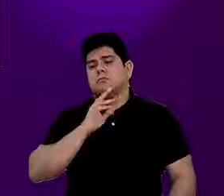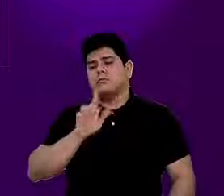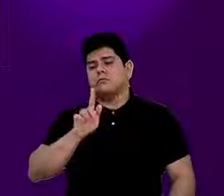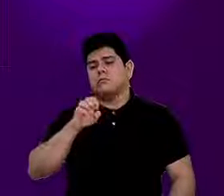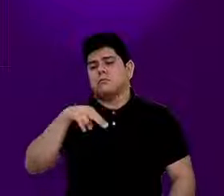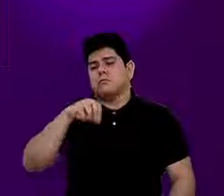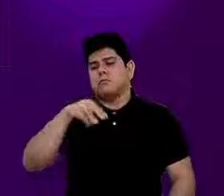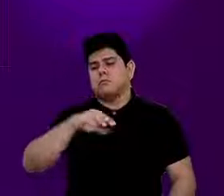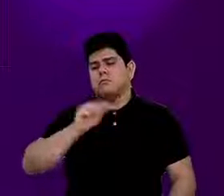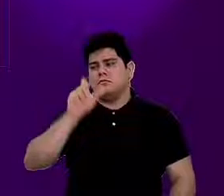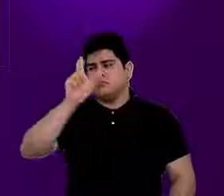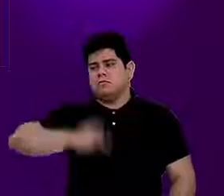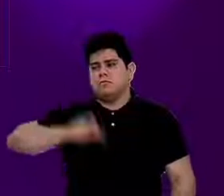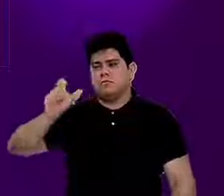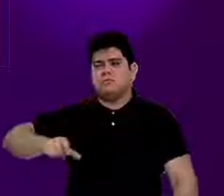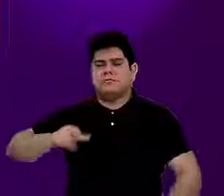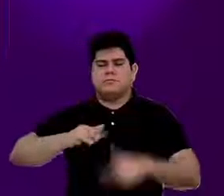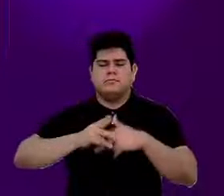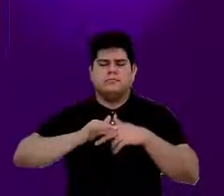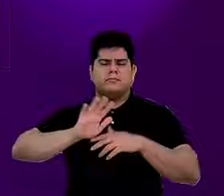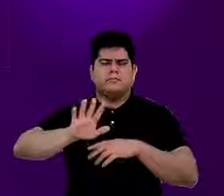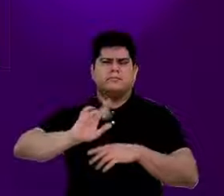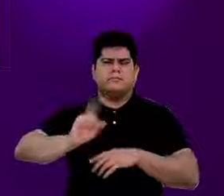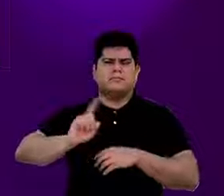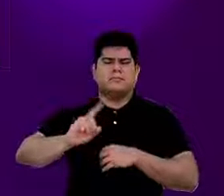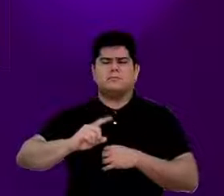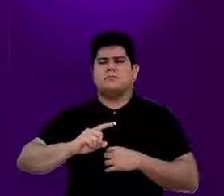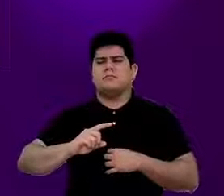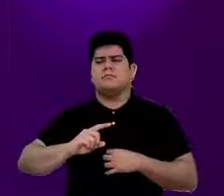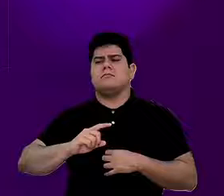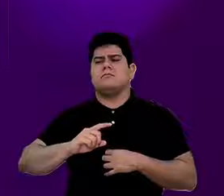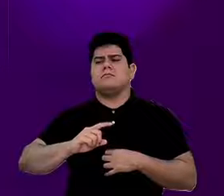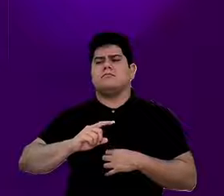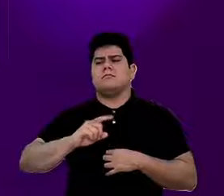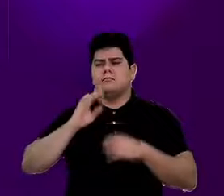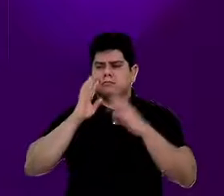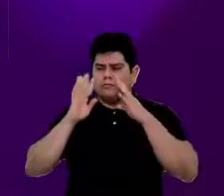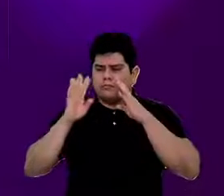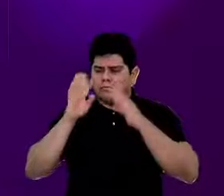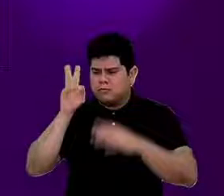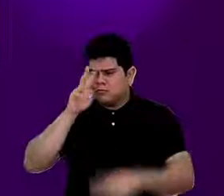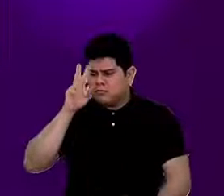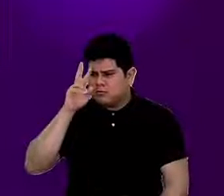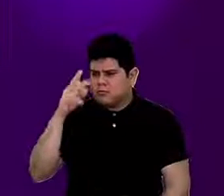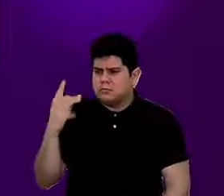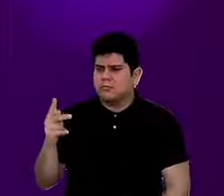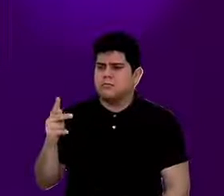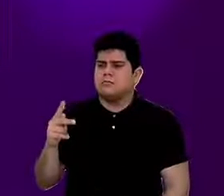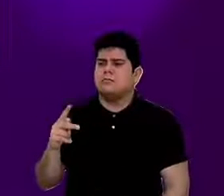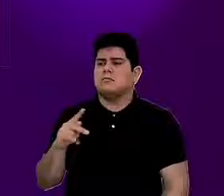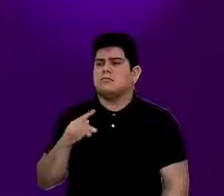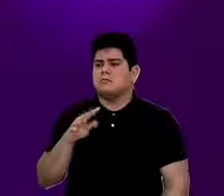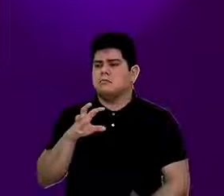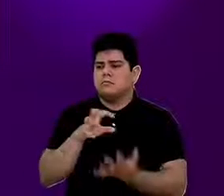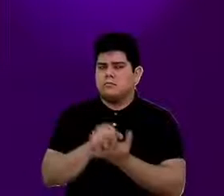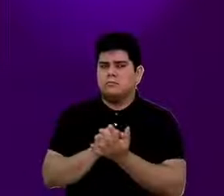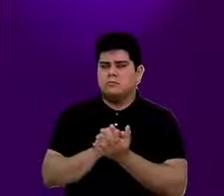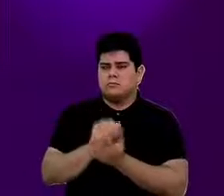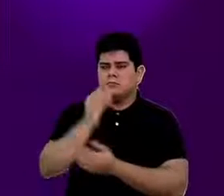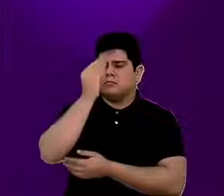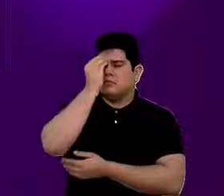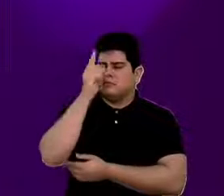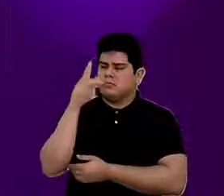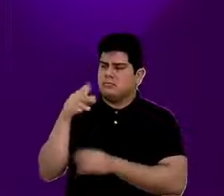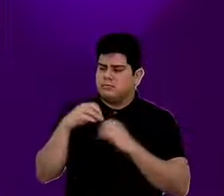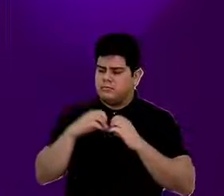nossos pacientes, mas não devemos deixar de escutar as suas histórias, de registrar os seus